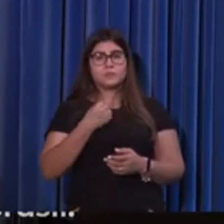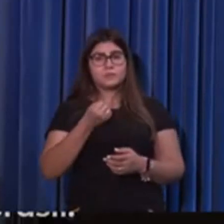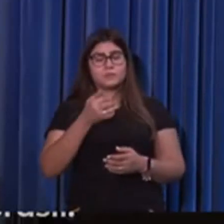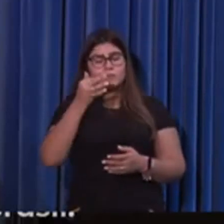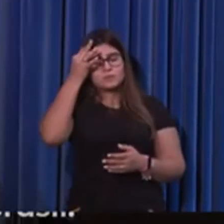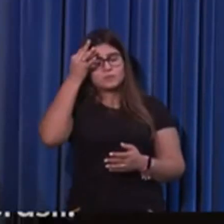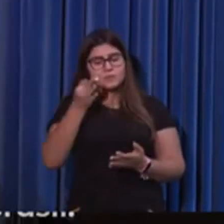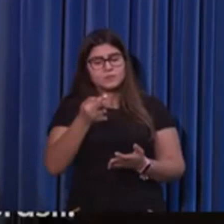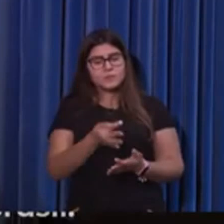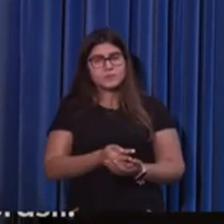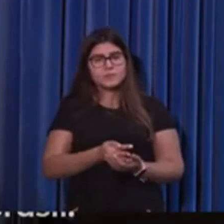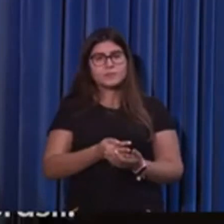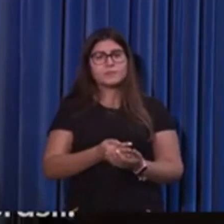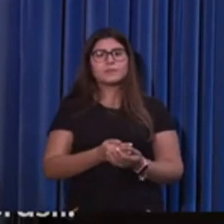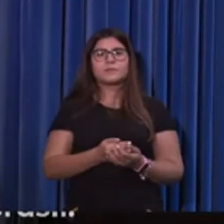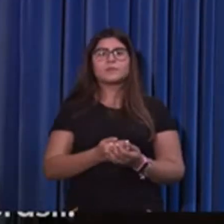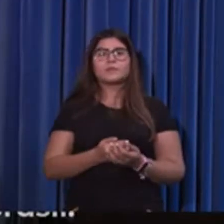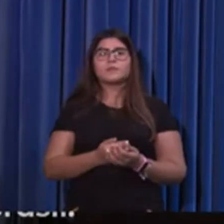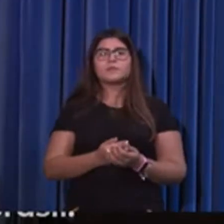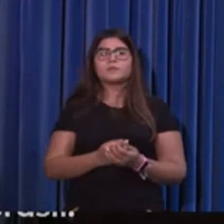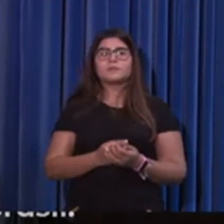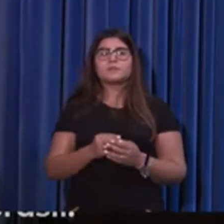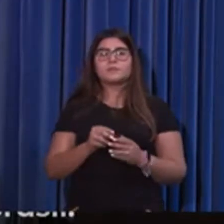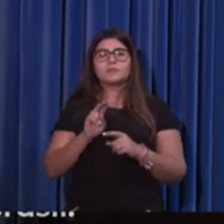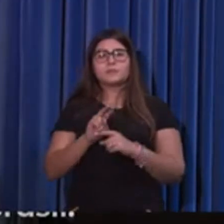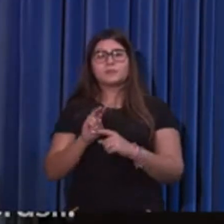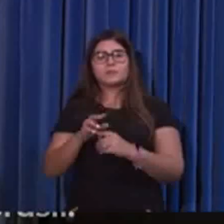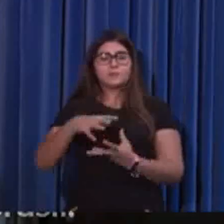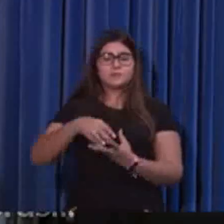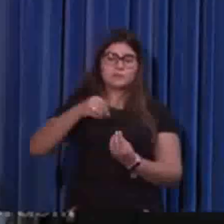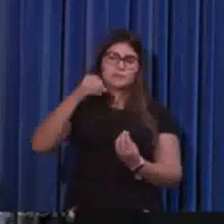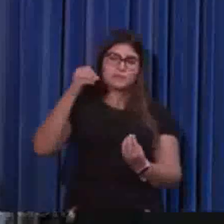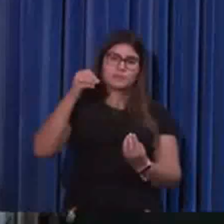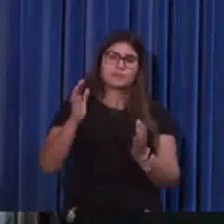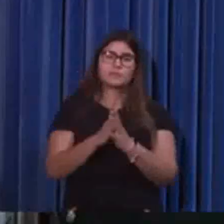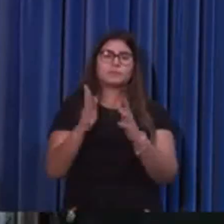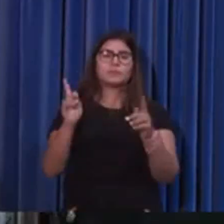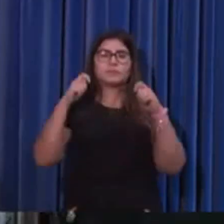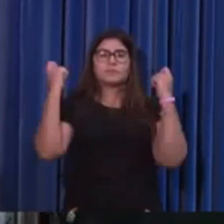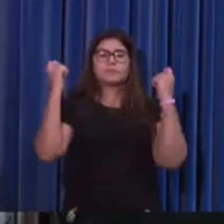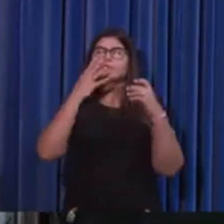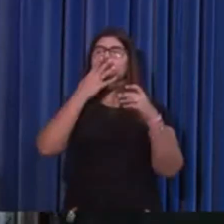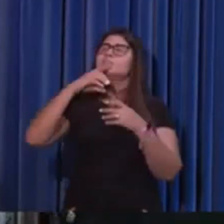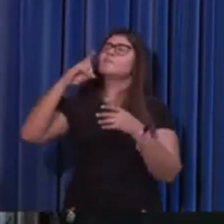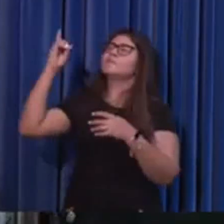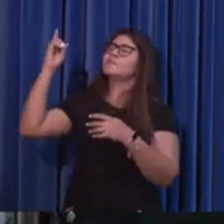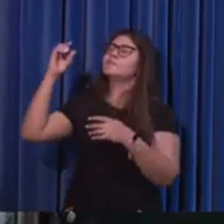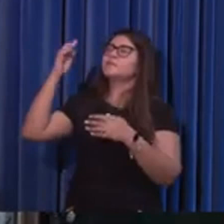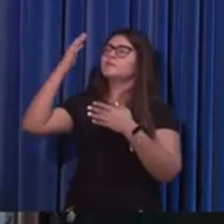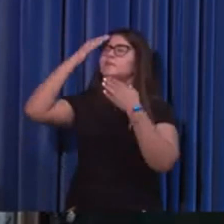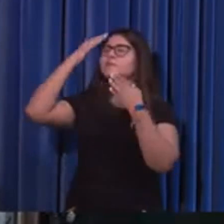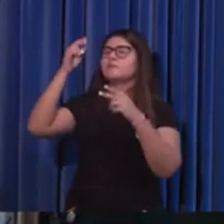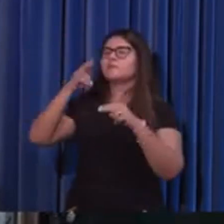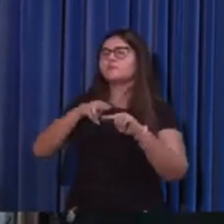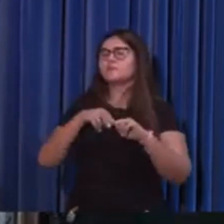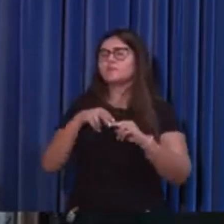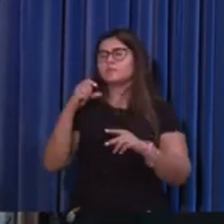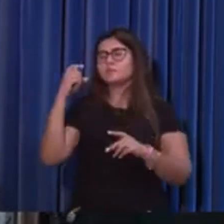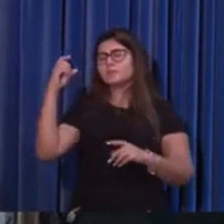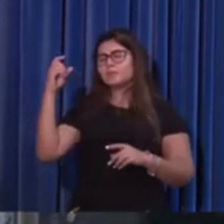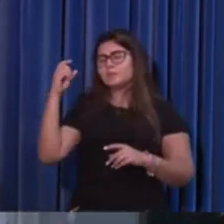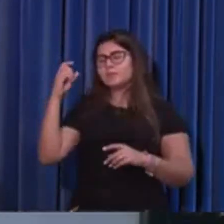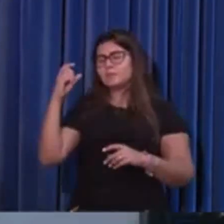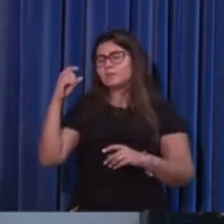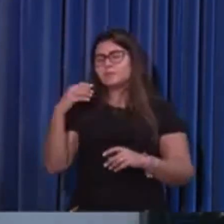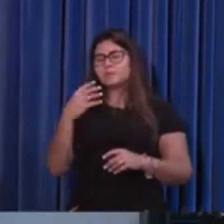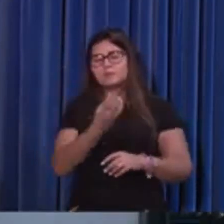fé para a conservação da alma. Aleluia. Pai, nós te agradecemos por tua palavra.